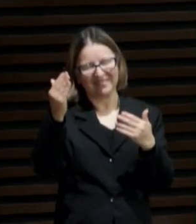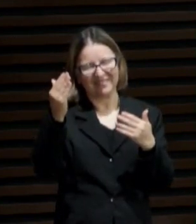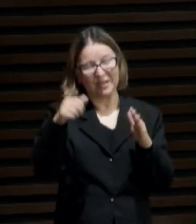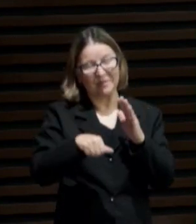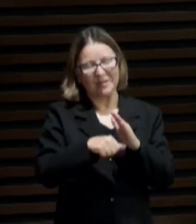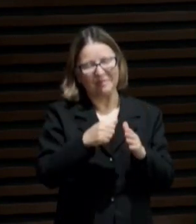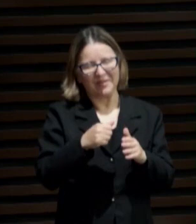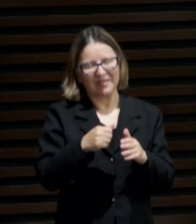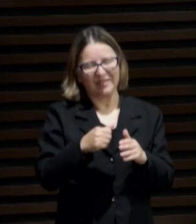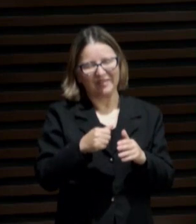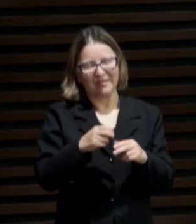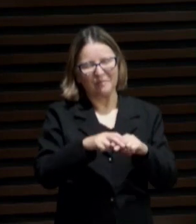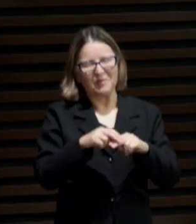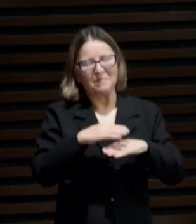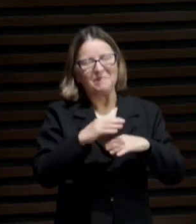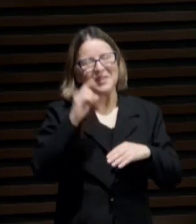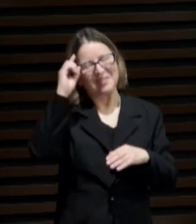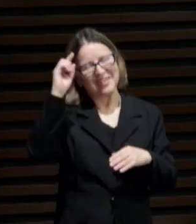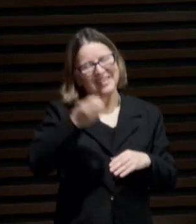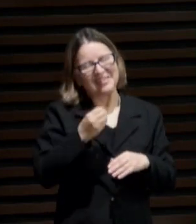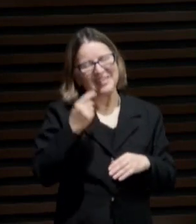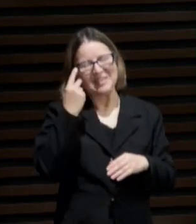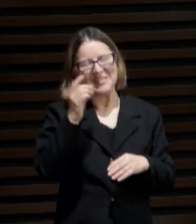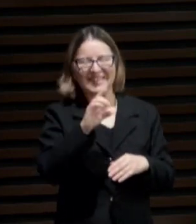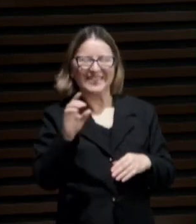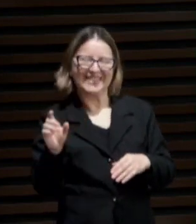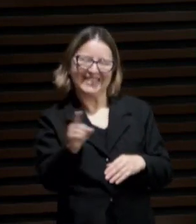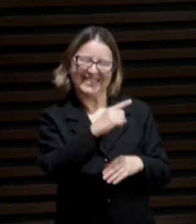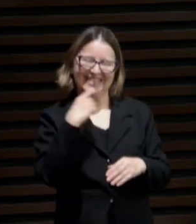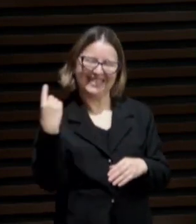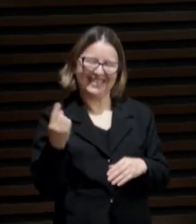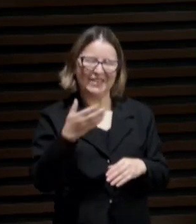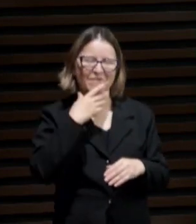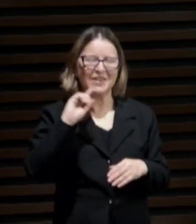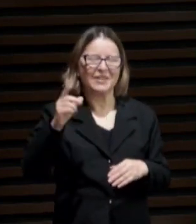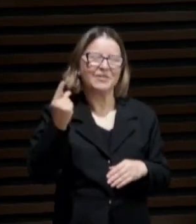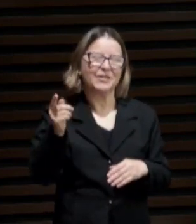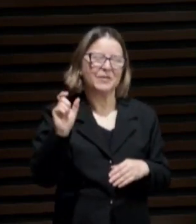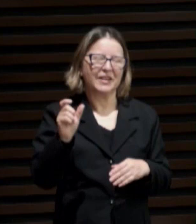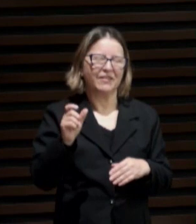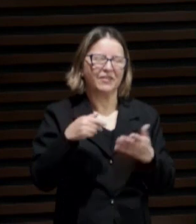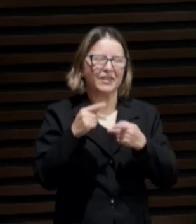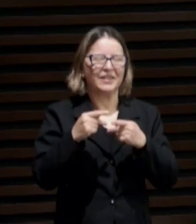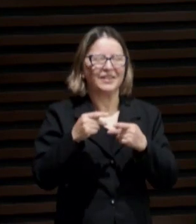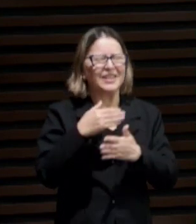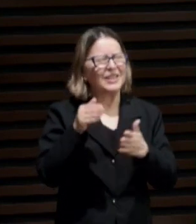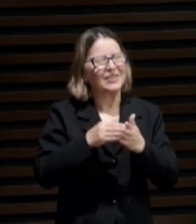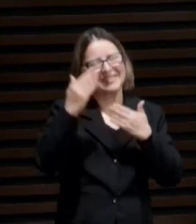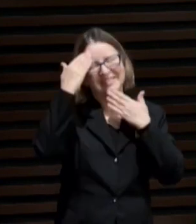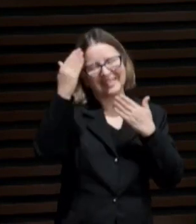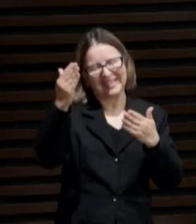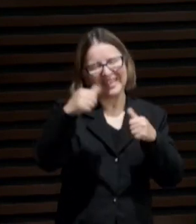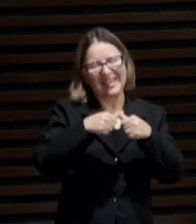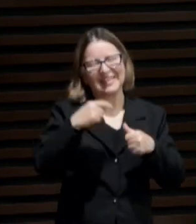primeiramente por mais um dia de vida que o Senhor concedeu a cada um de nós. Pai, a tua palavra diz: em tudo dai graças, porque